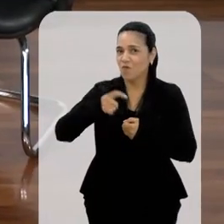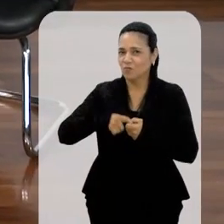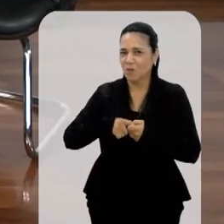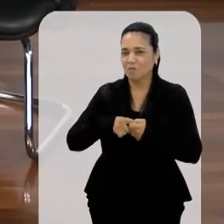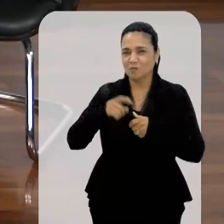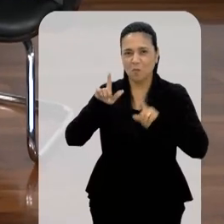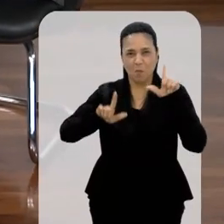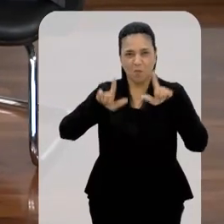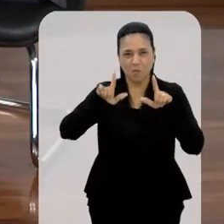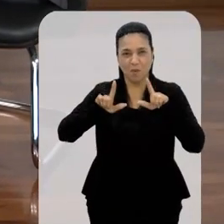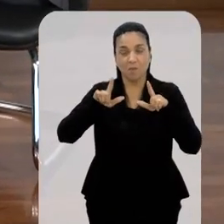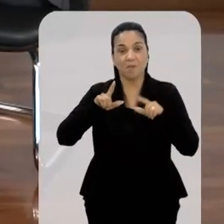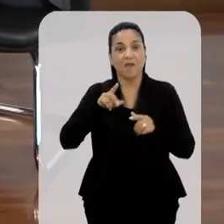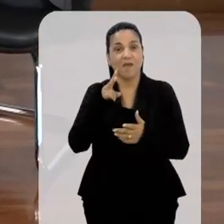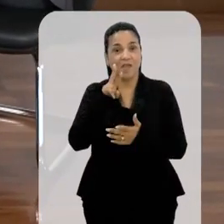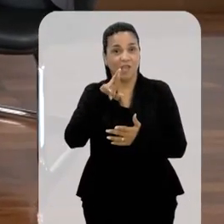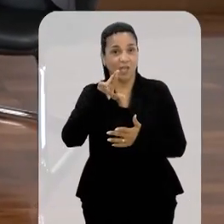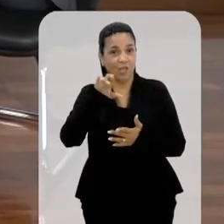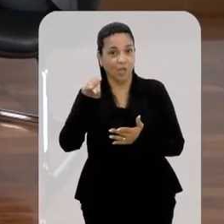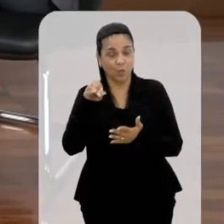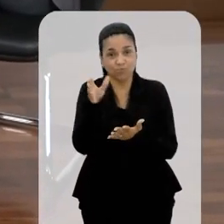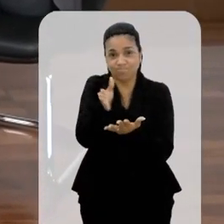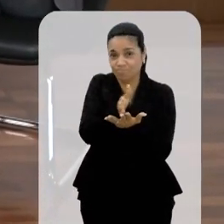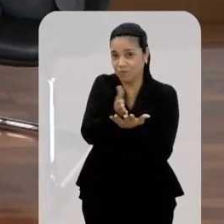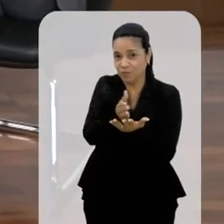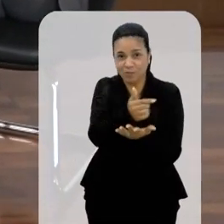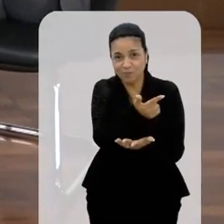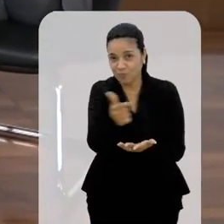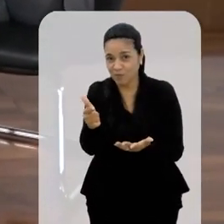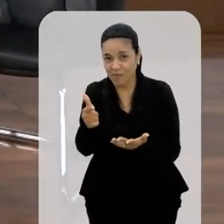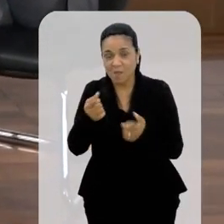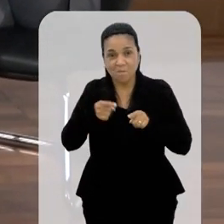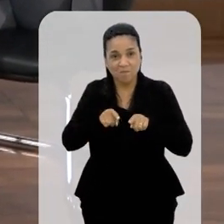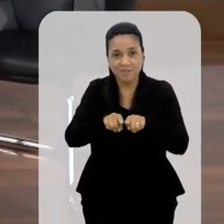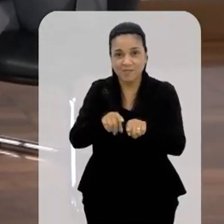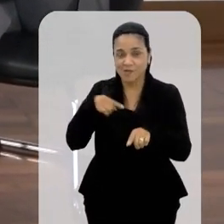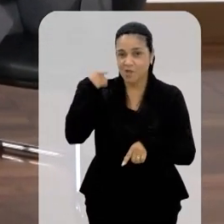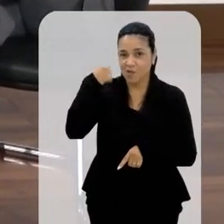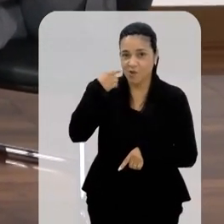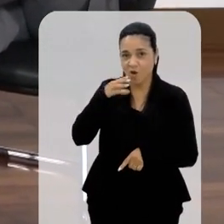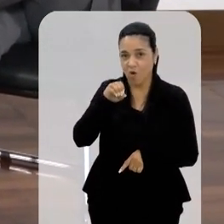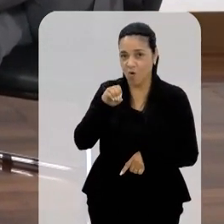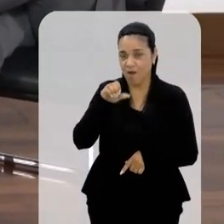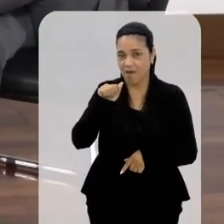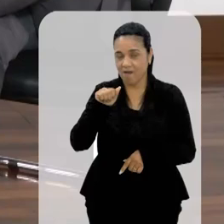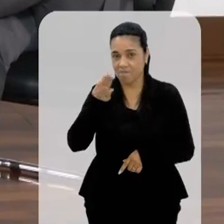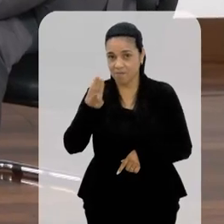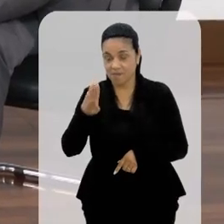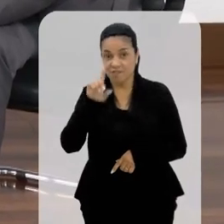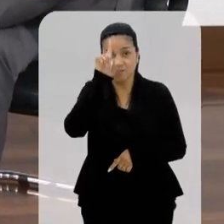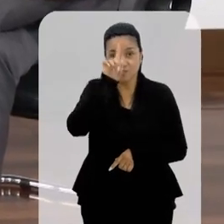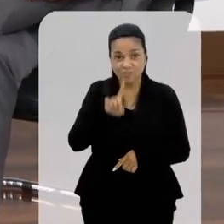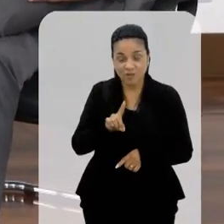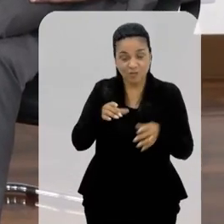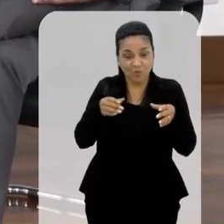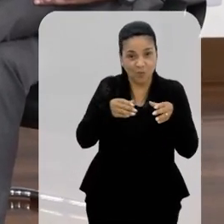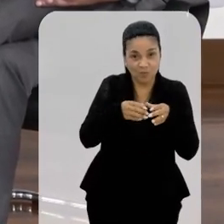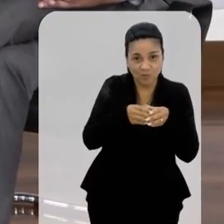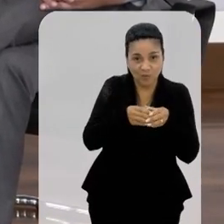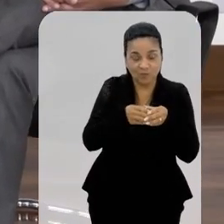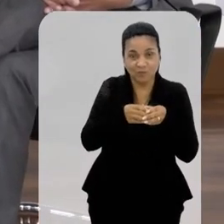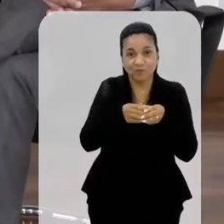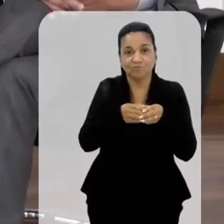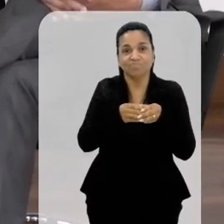Voltamos com o nosso programa Rio Sem Fronteiras, um programa da parceria Ordem dos Advogados do Brasil, a Comissão de Direito